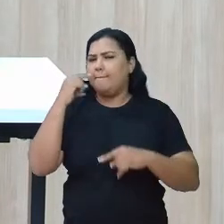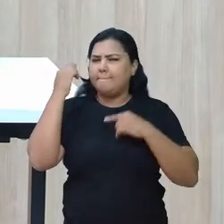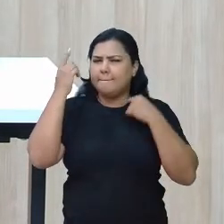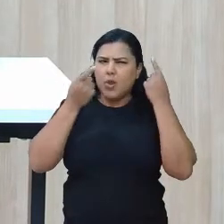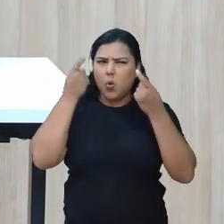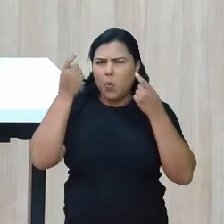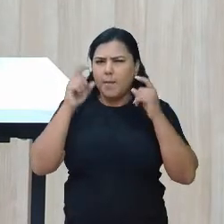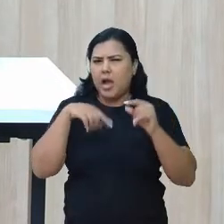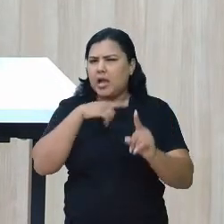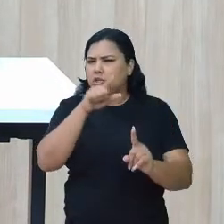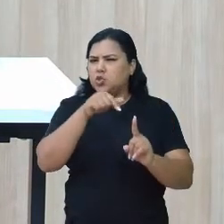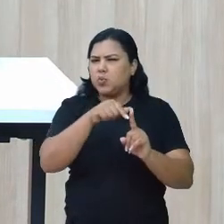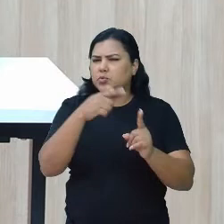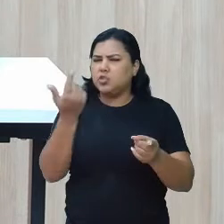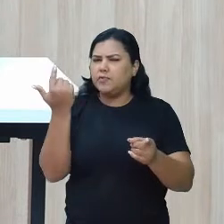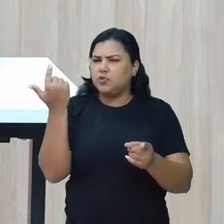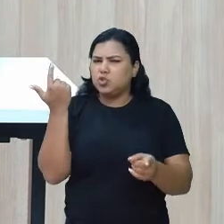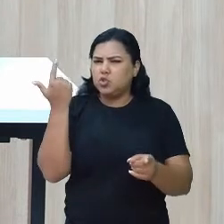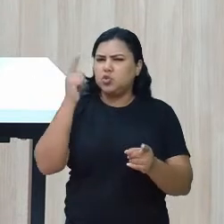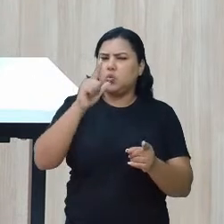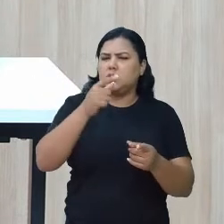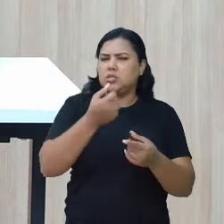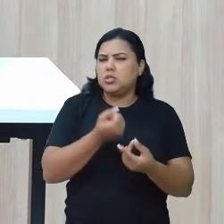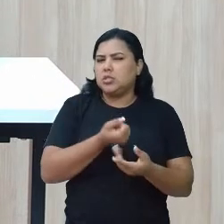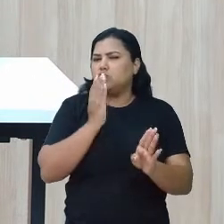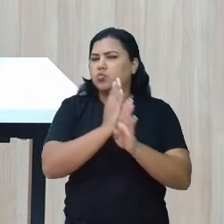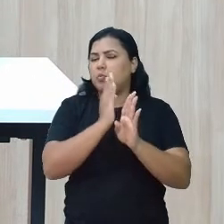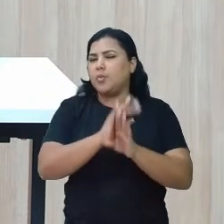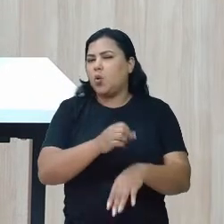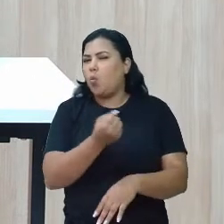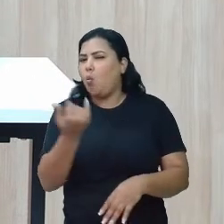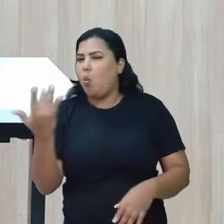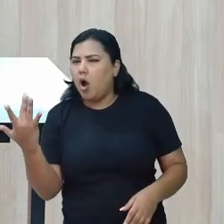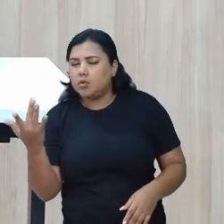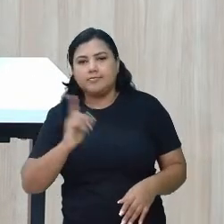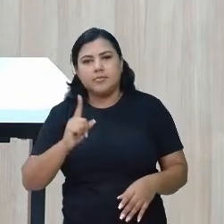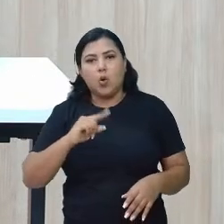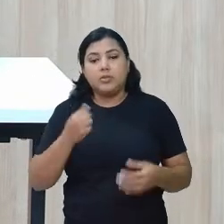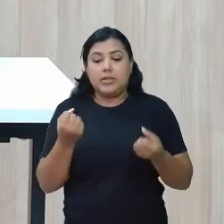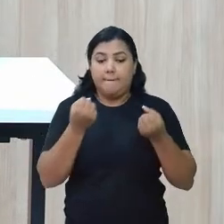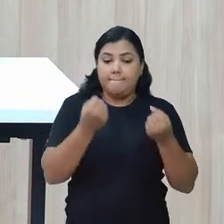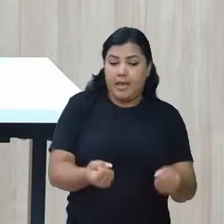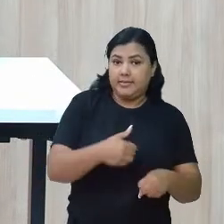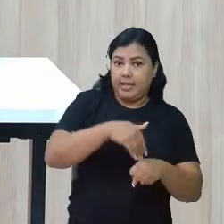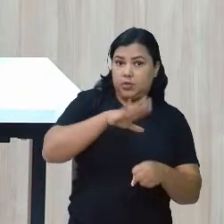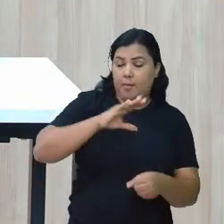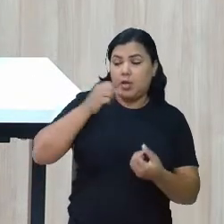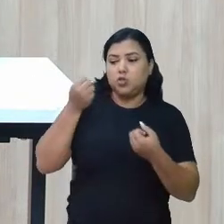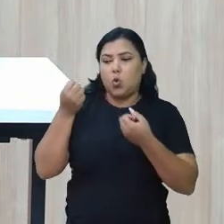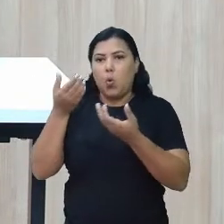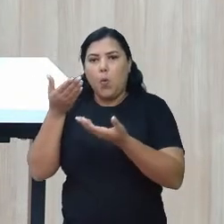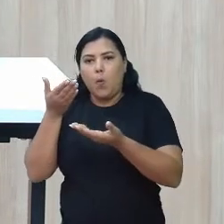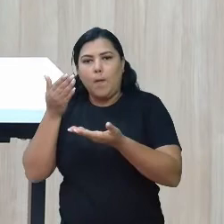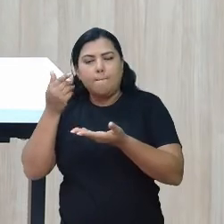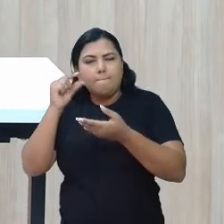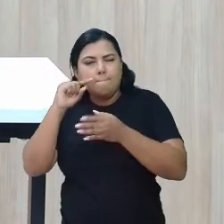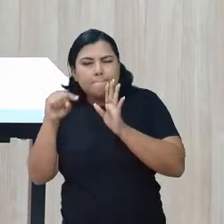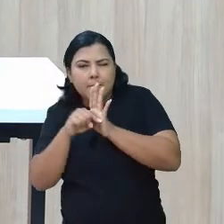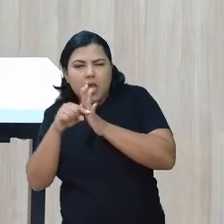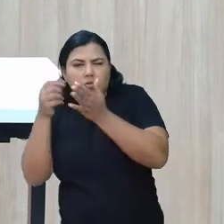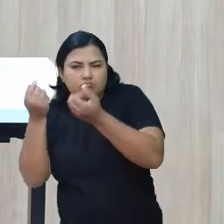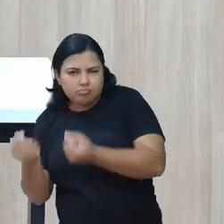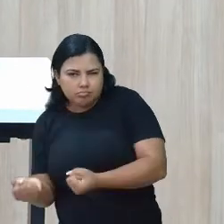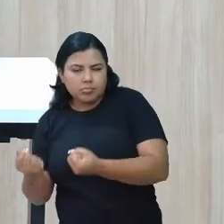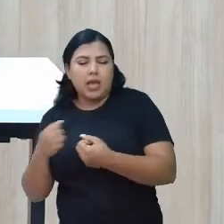em saber quanto vale, mas a gente vai tentar se preocupar se é mais pesado ou menos pesado. Essa é